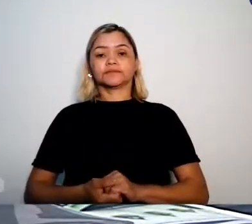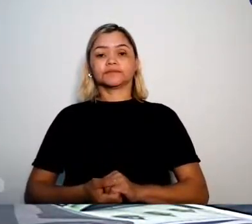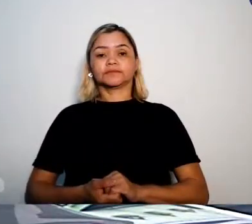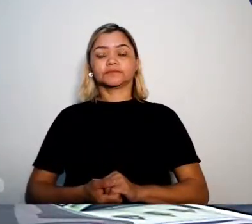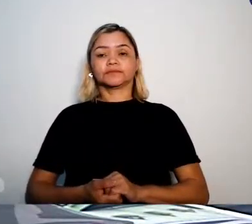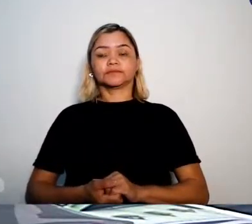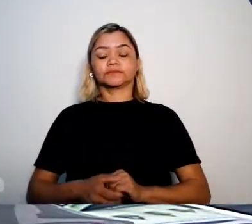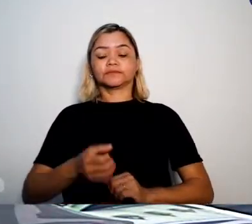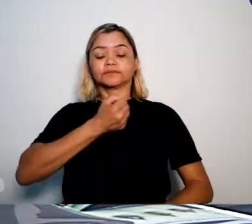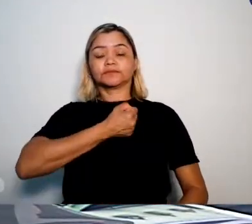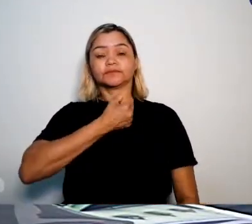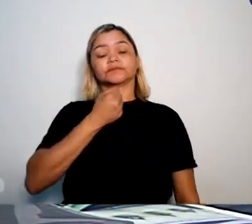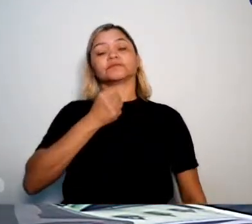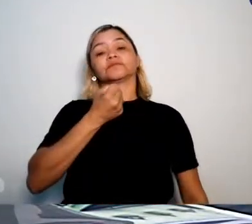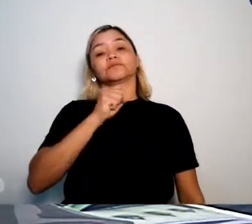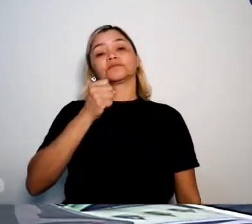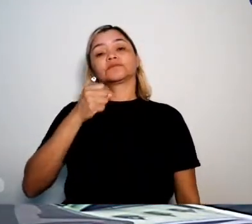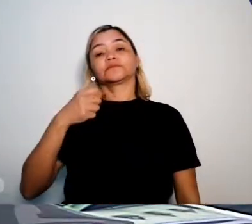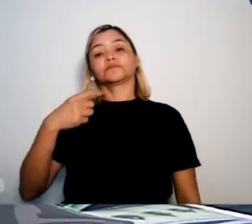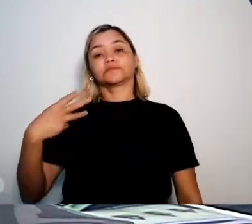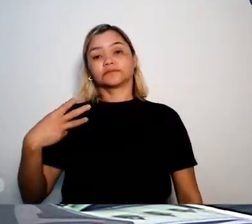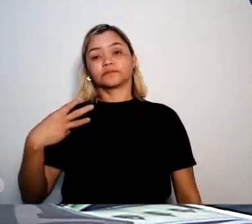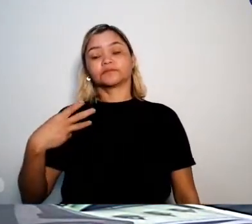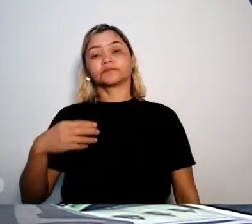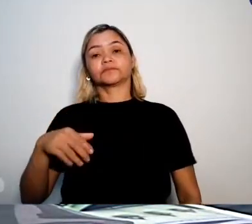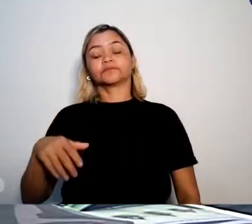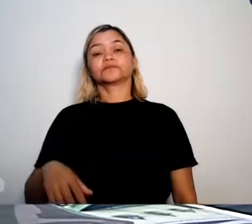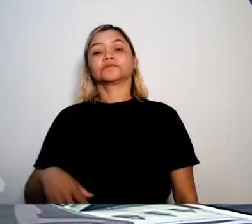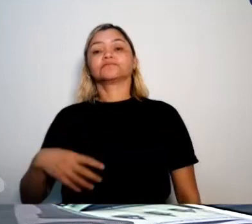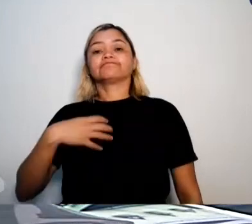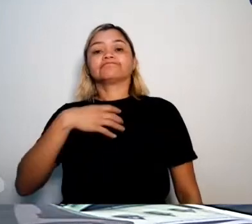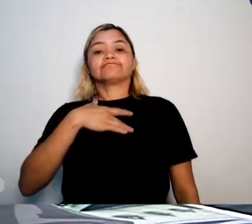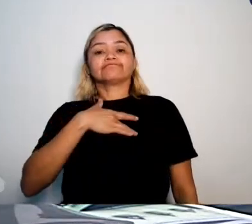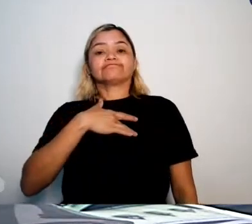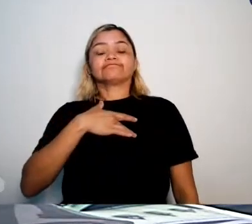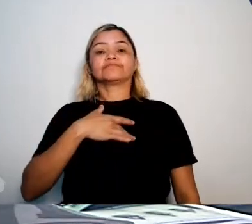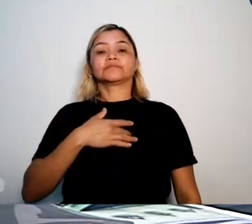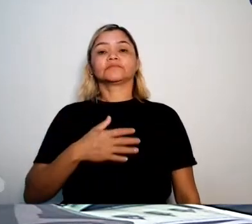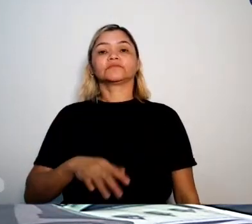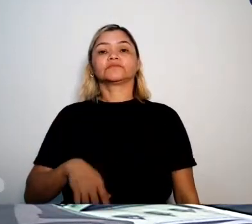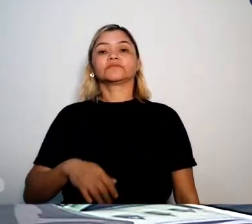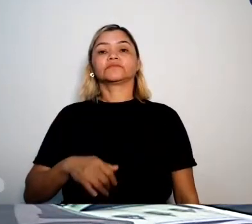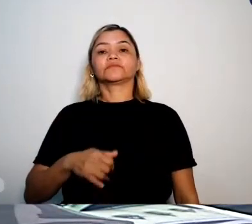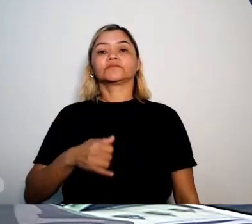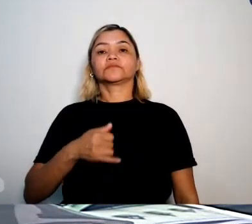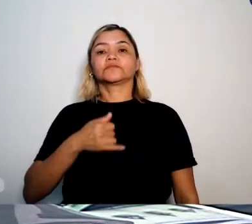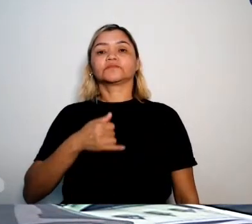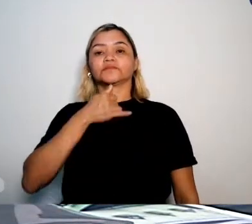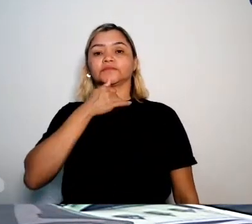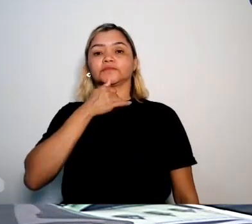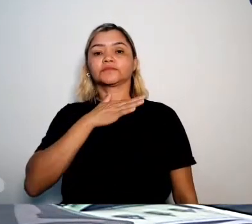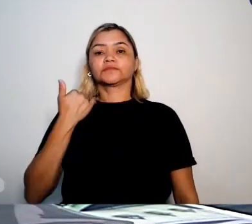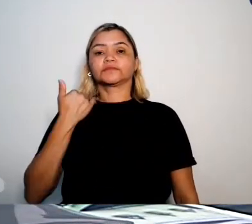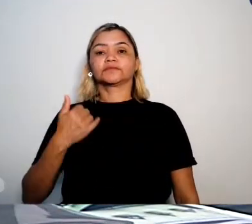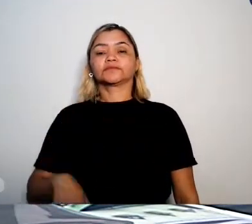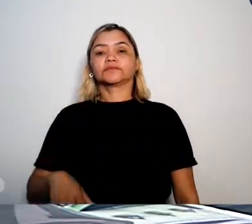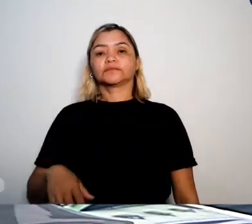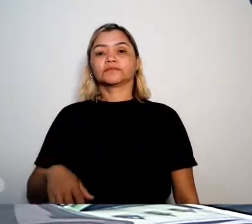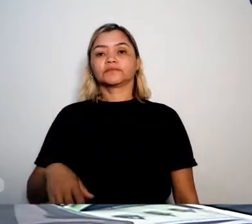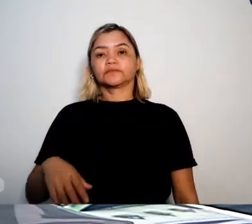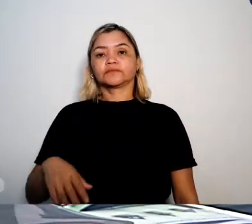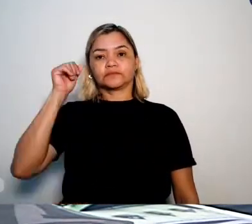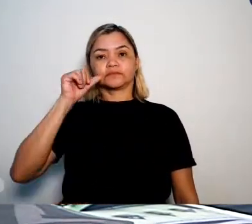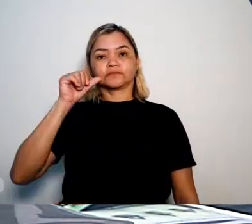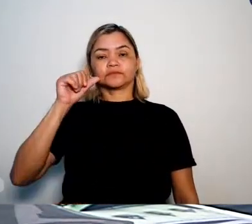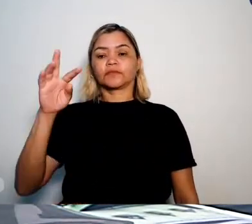Número 83, voto de pesar pelo falecimento da senhora Tereza Liberato de